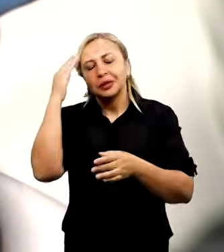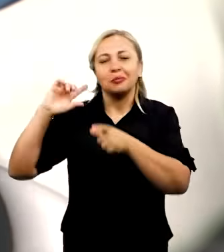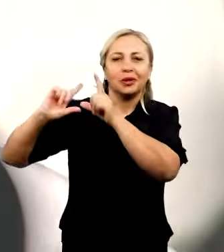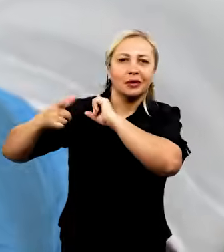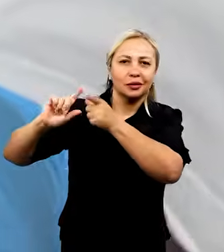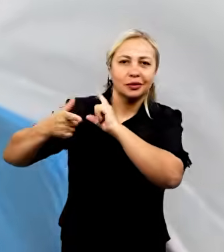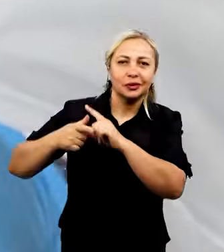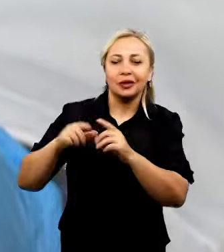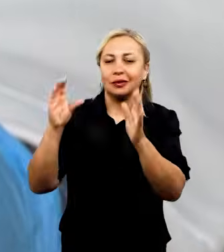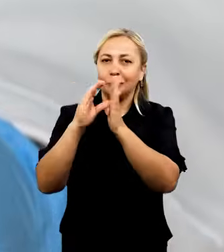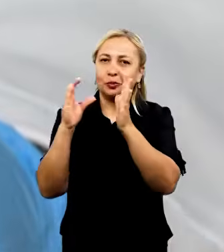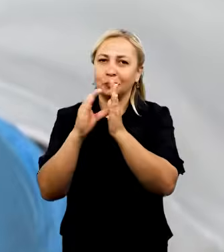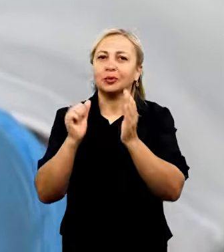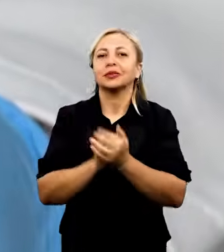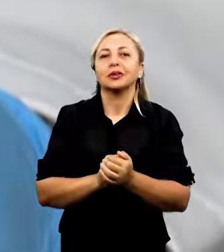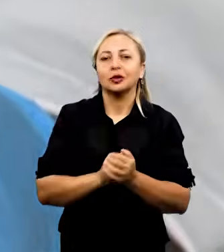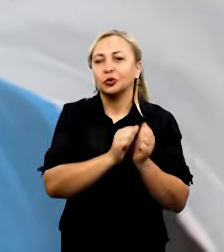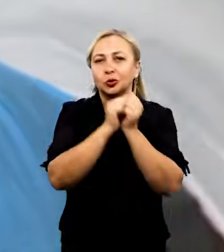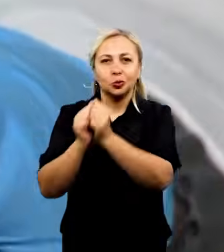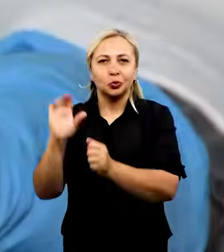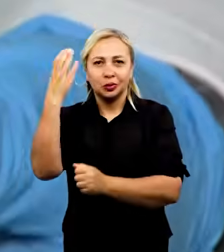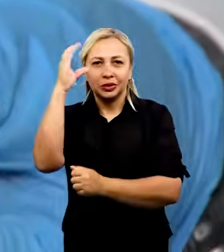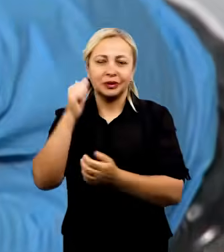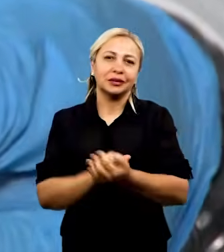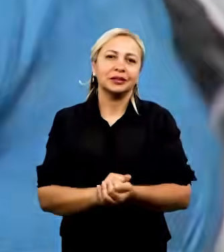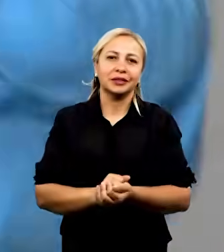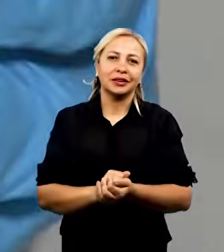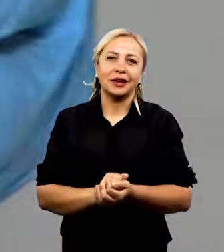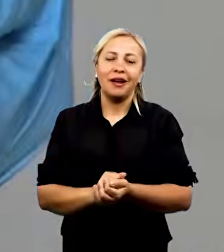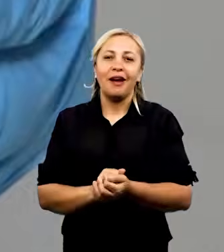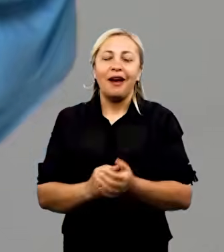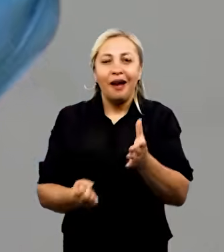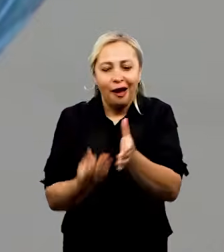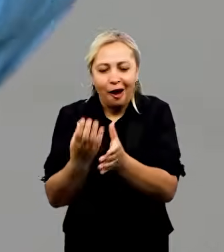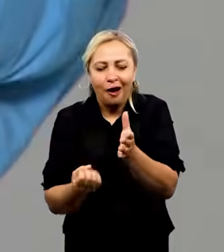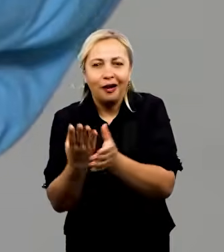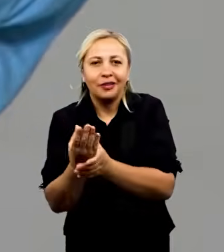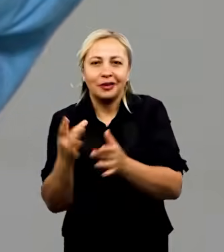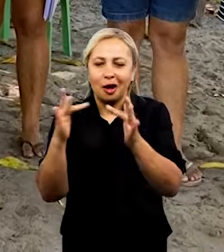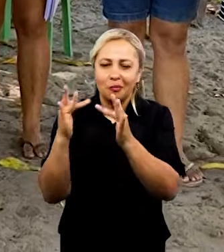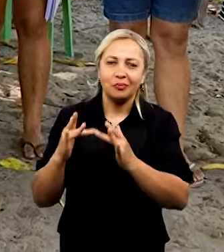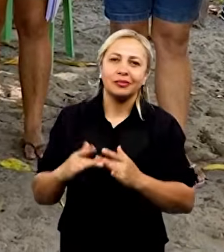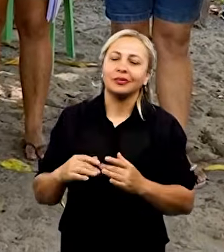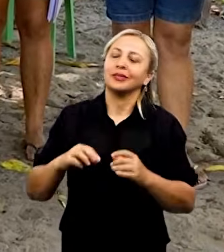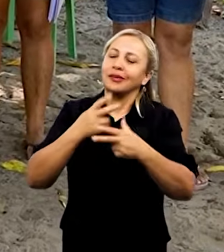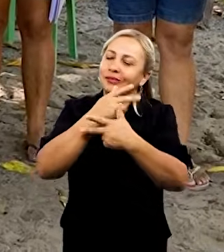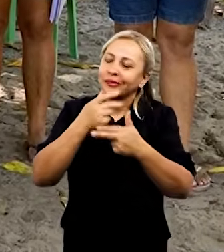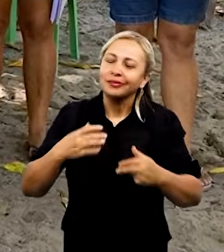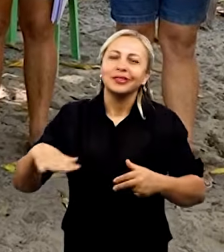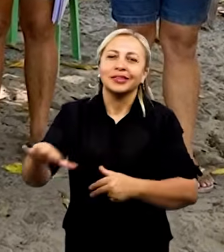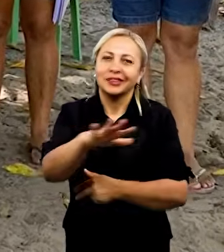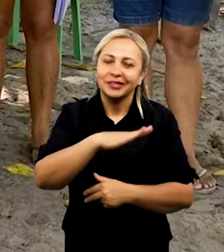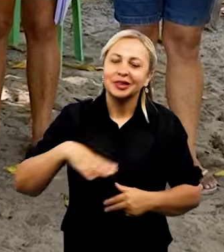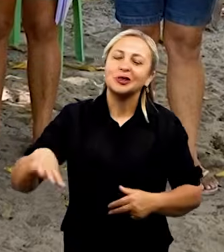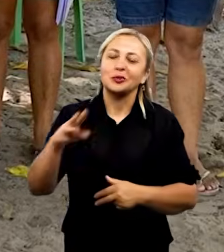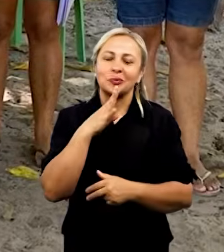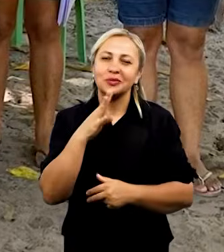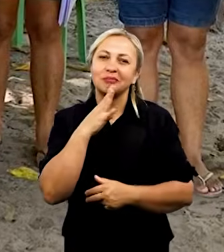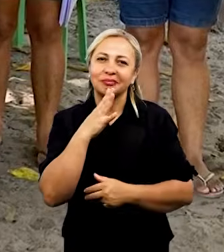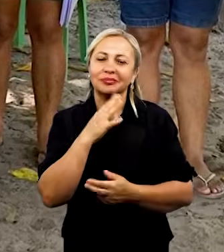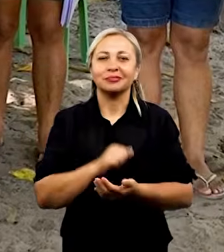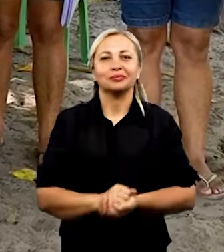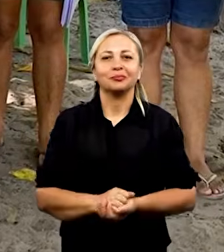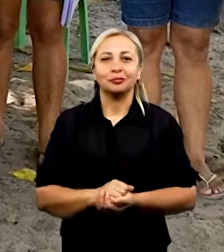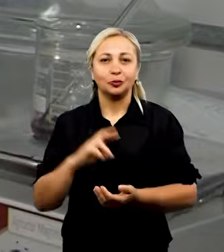dos saberes tradicionais das comunidades com a ciência. É a agroecologia sendo aplicada em diversas áreas